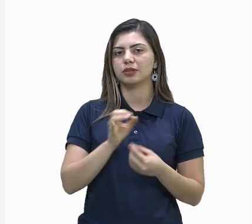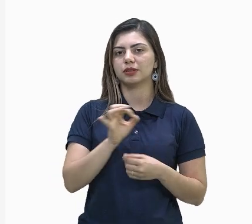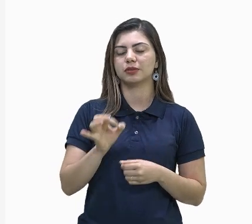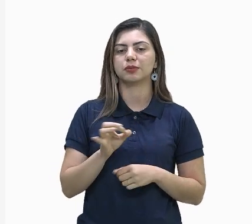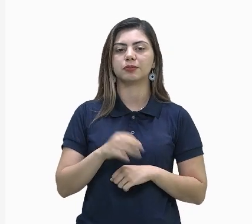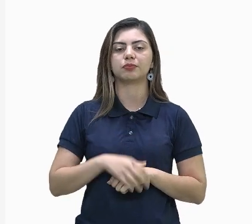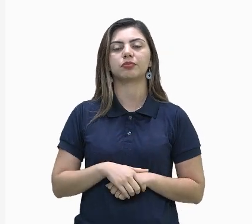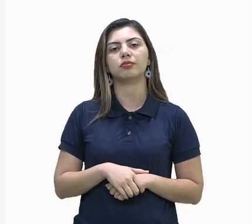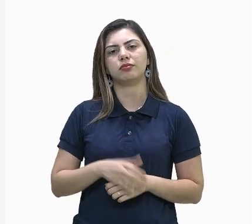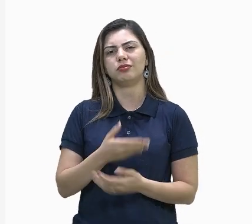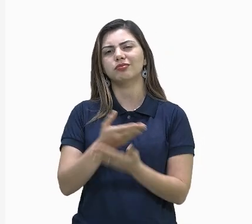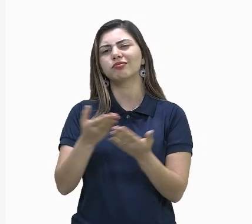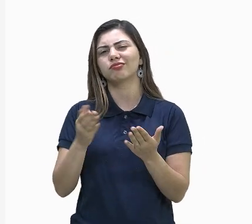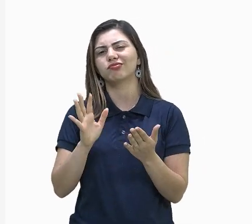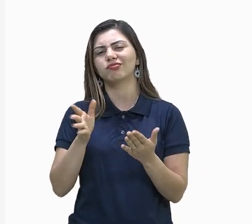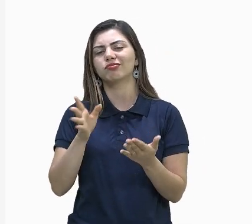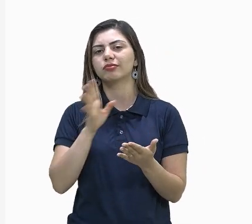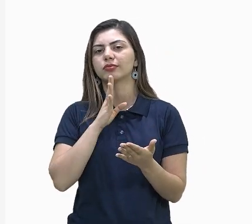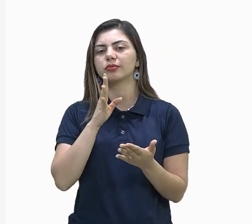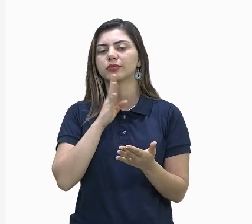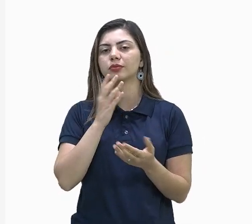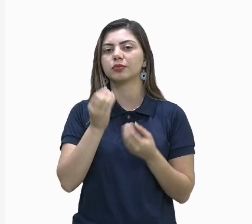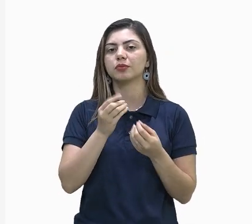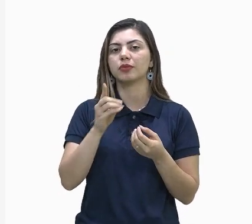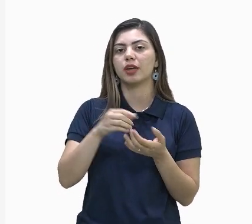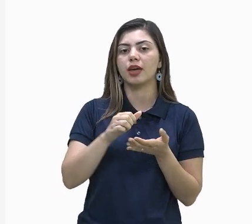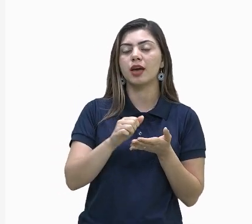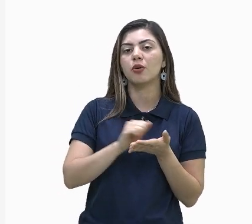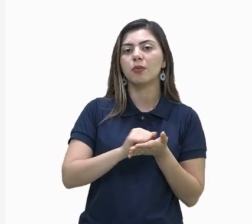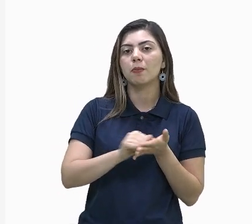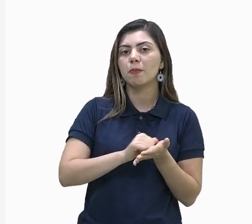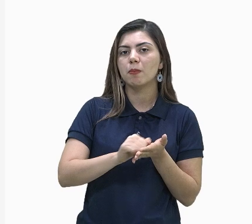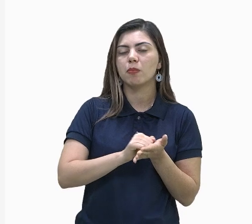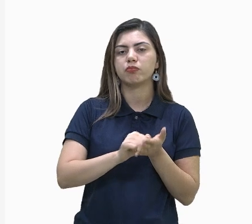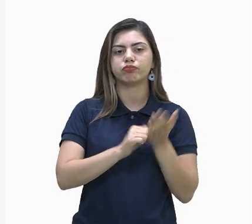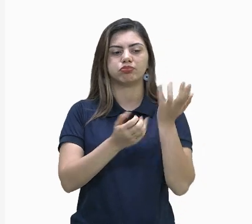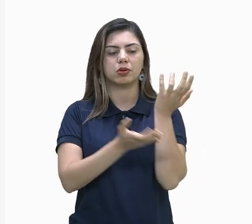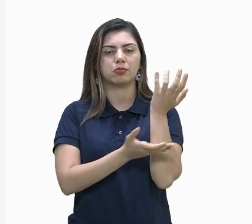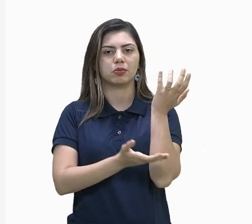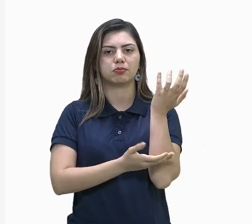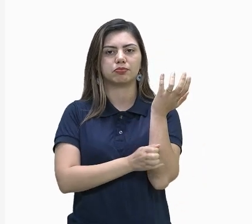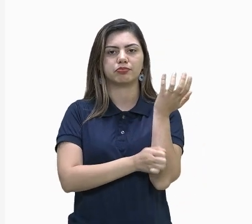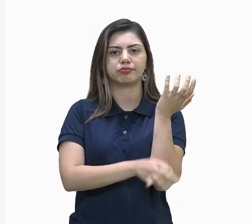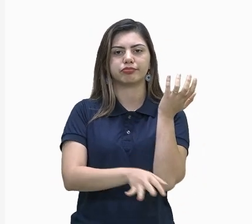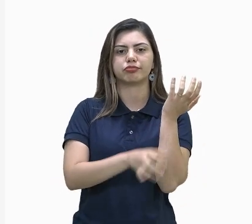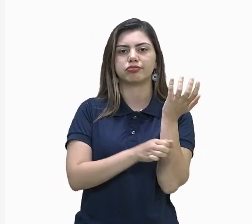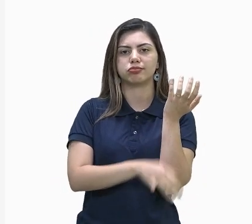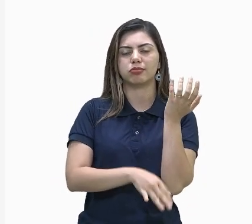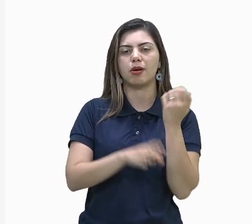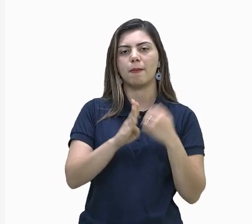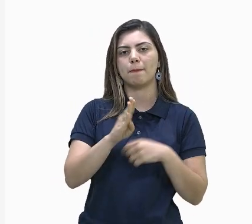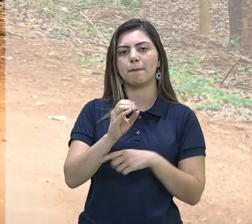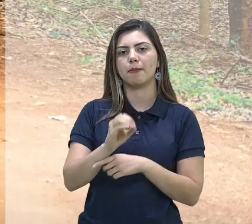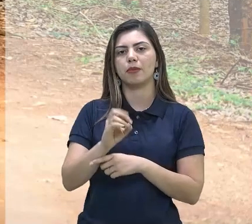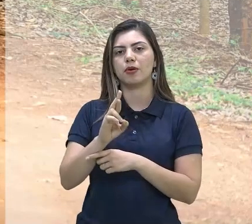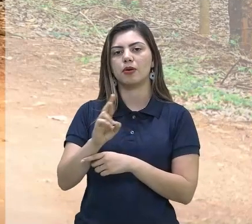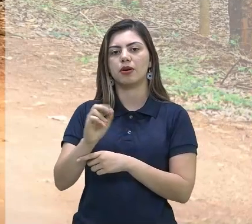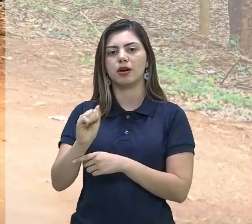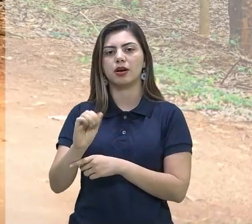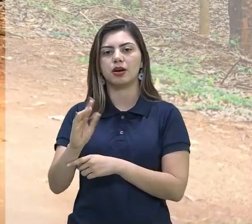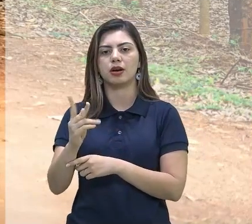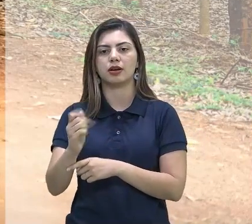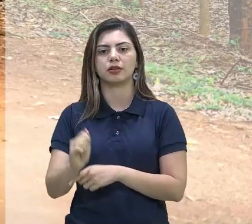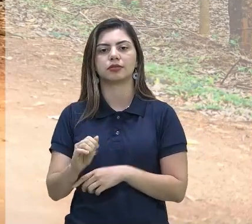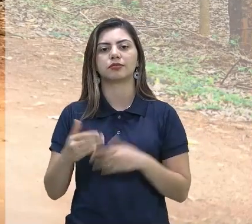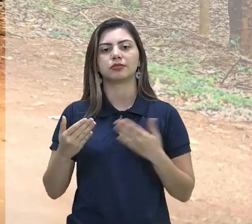Que acho que todo mundo conhece, que seria a borracha natural. A borracha natural, por muito tempo, né? Ela era